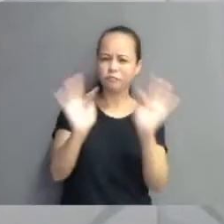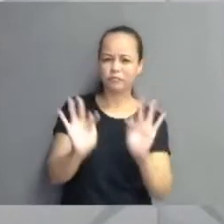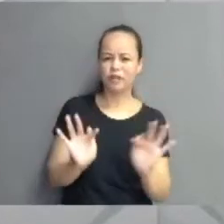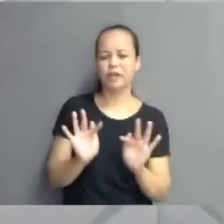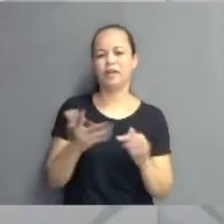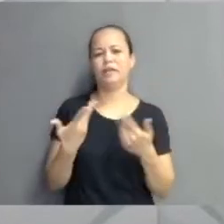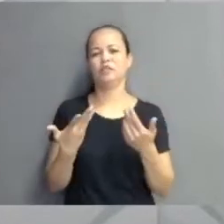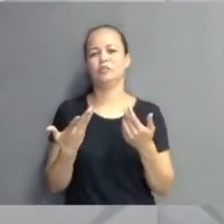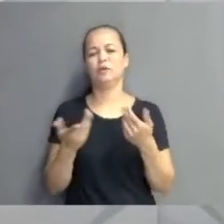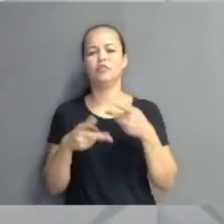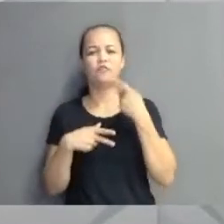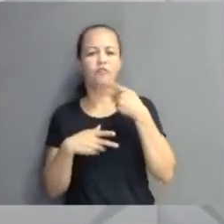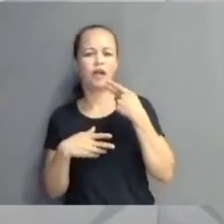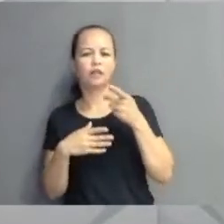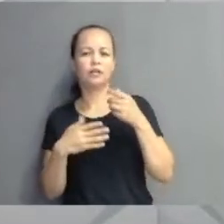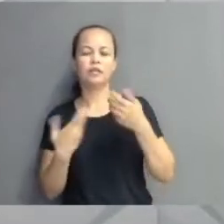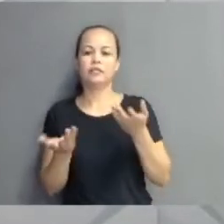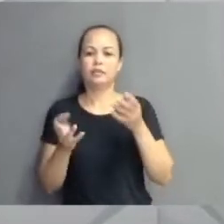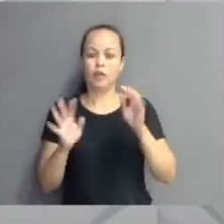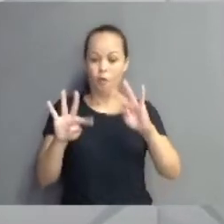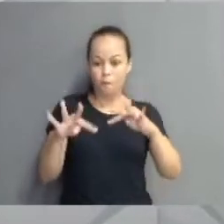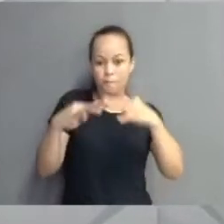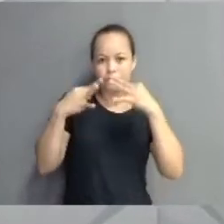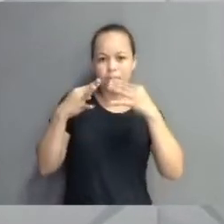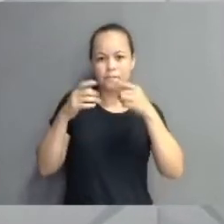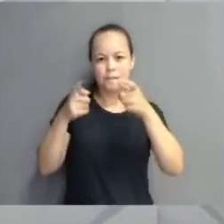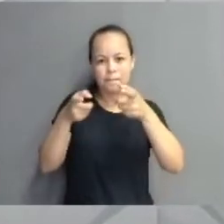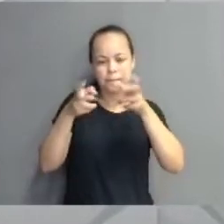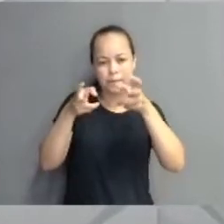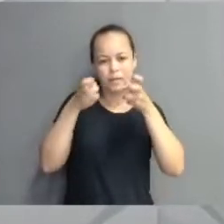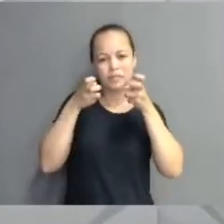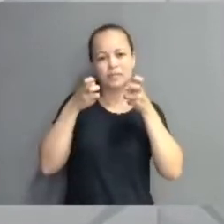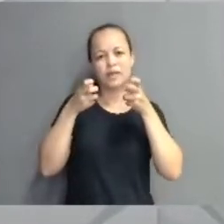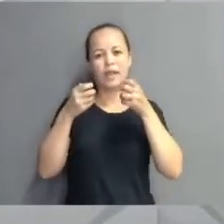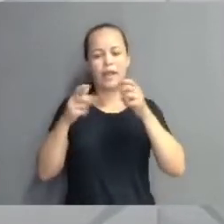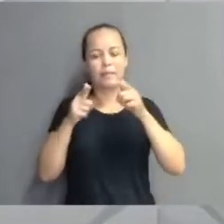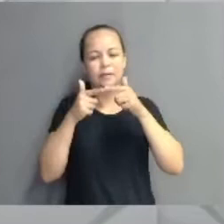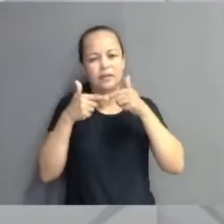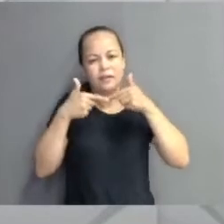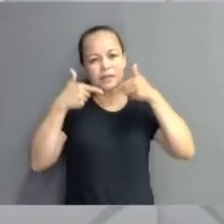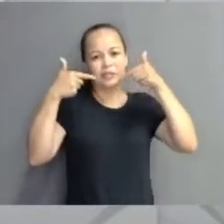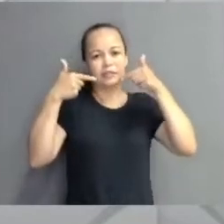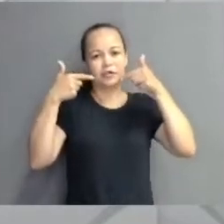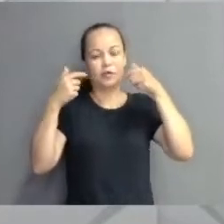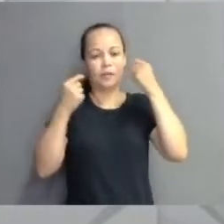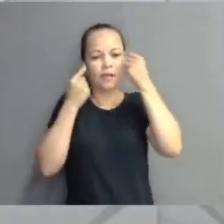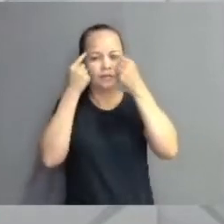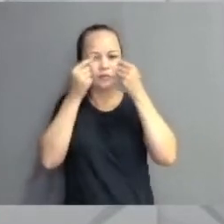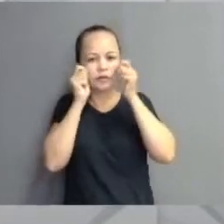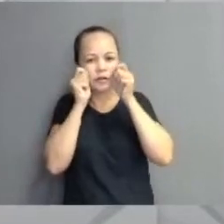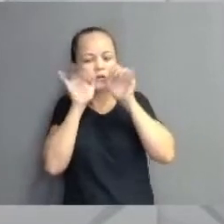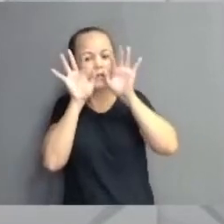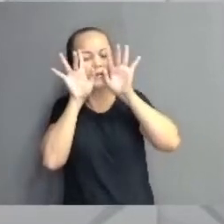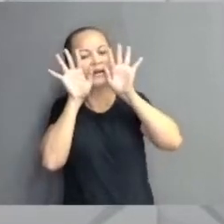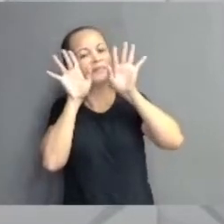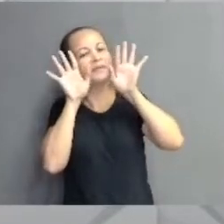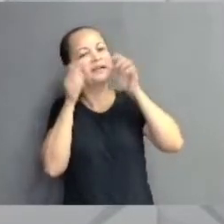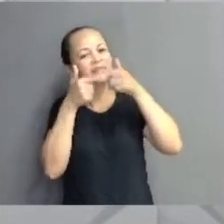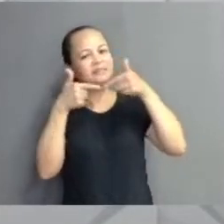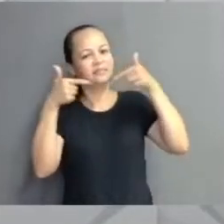não digo a você que a sua feliz mas você consegue perceber através dos meus olhos do meu sorriso quando estiver triste